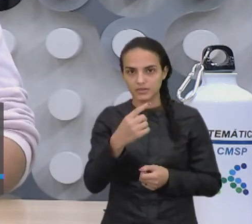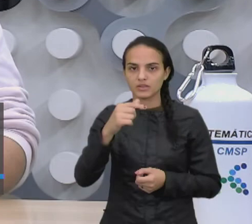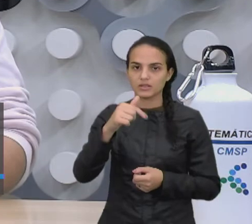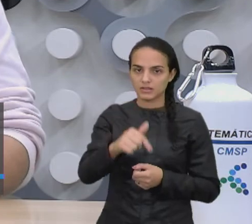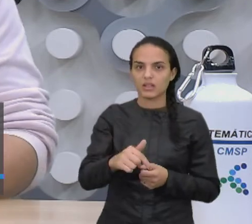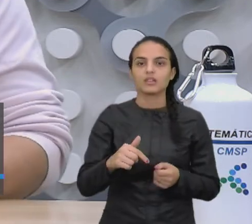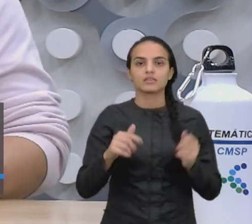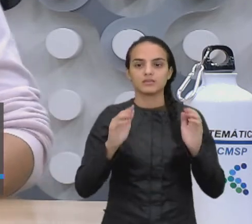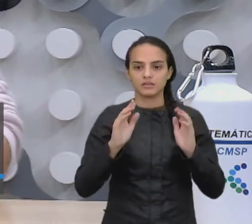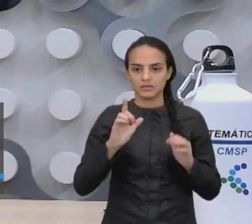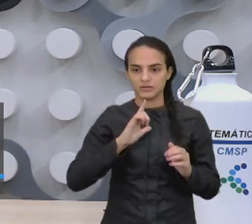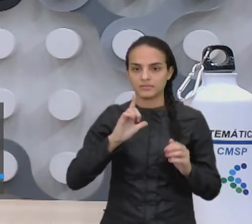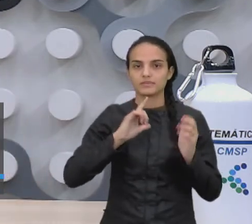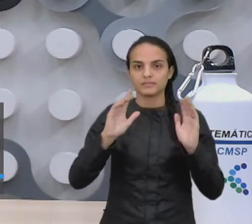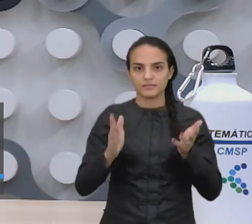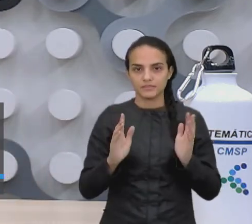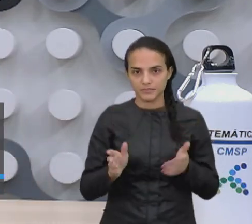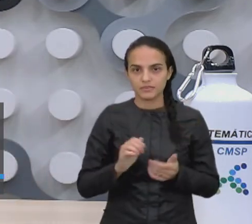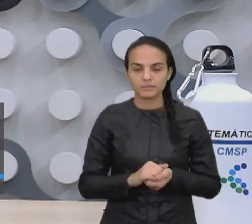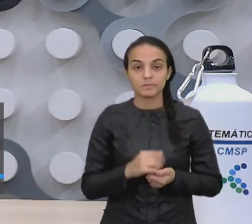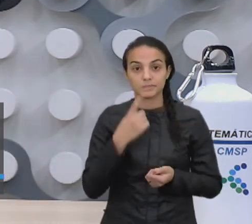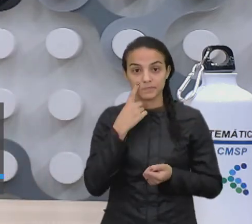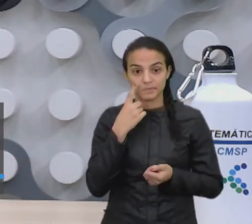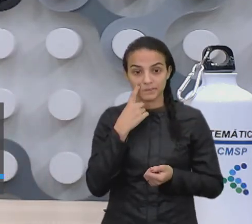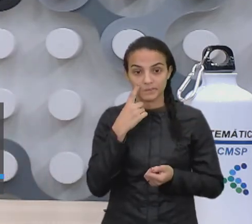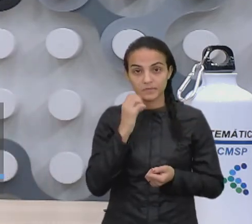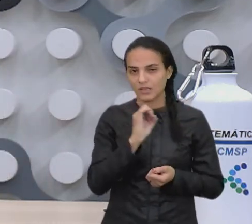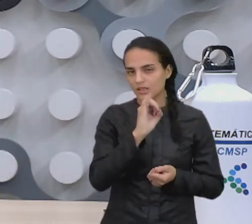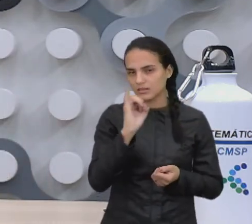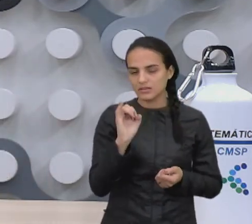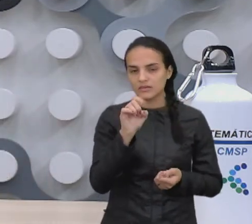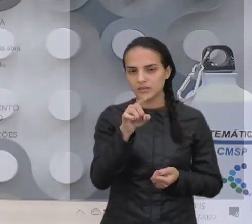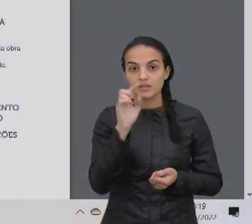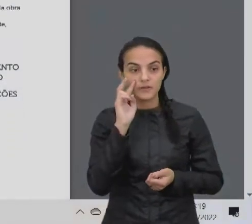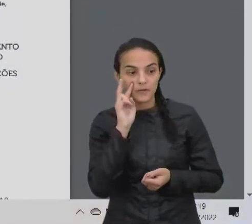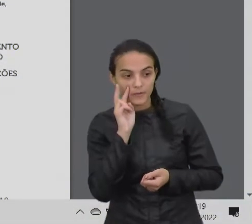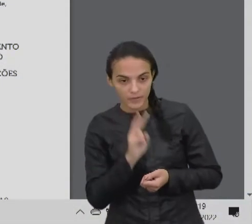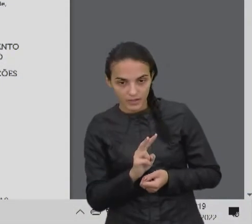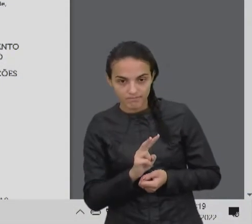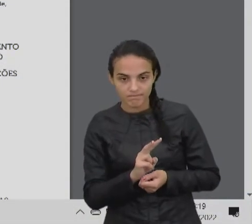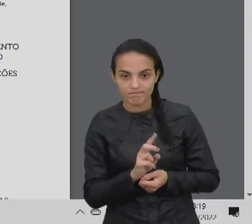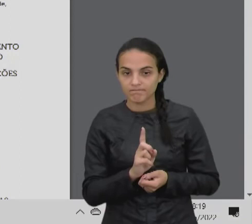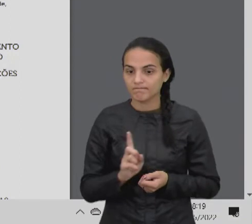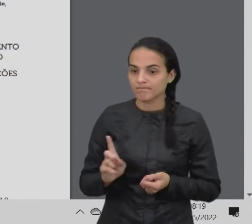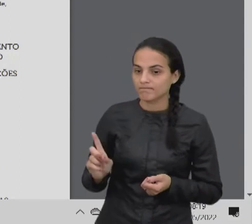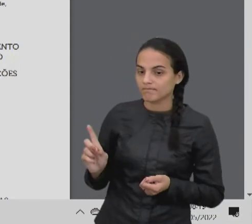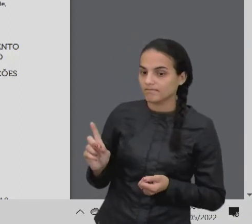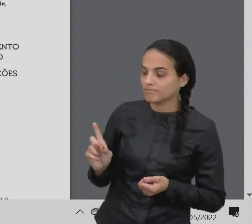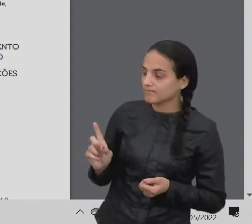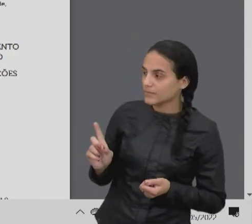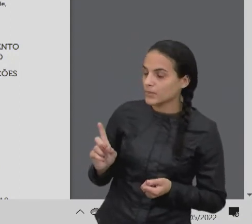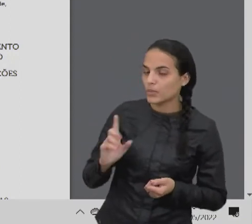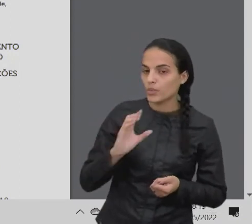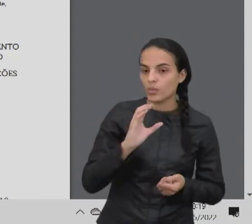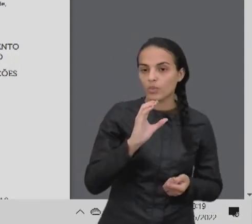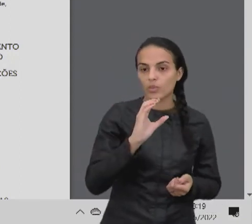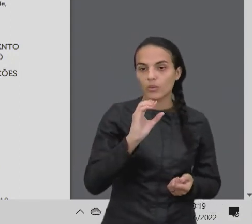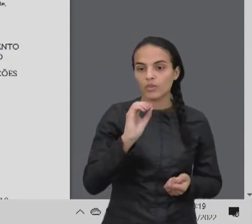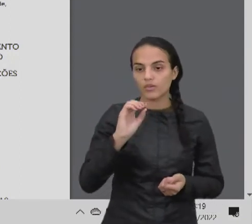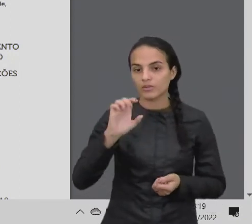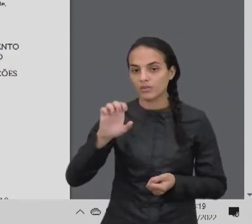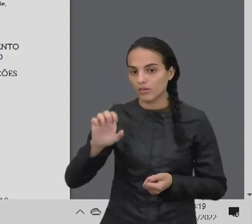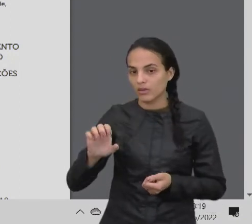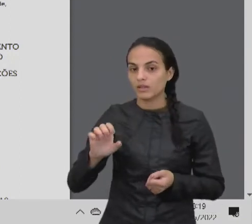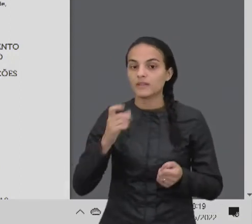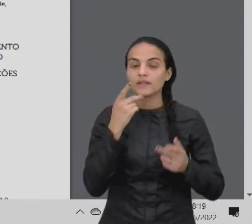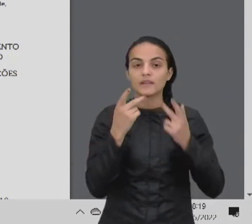valendo, tá? Então, olha só, se vocês forem ver aqui, tá? O COI, né? Ele vai